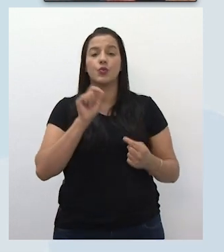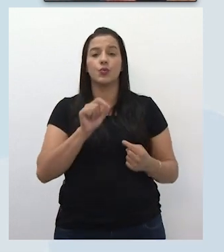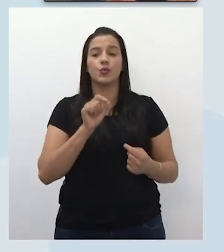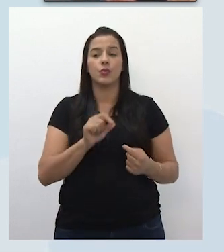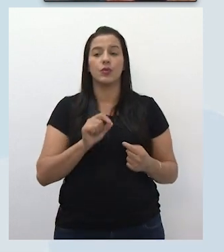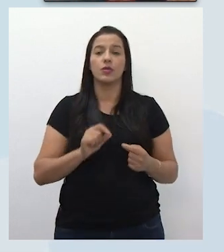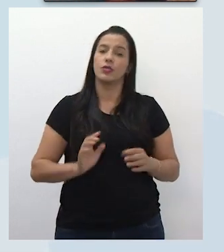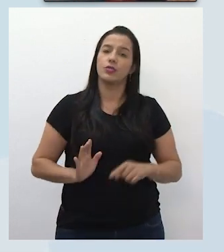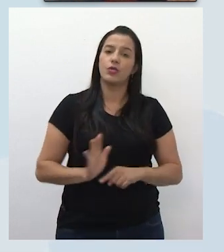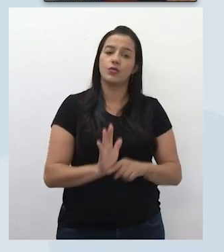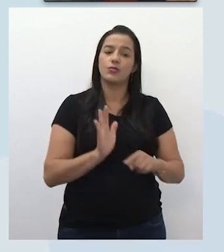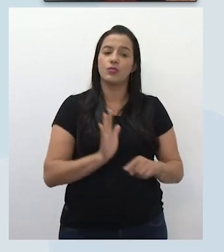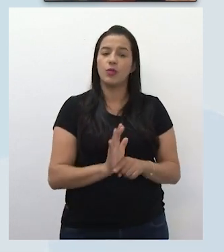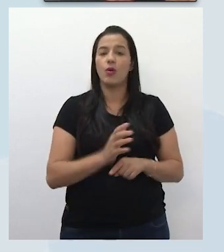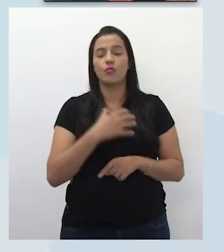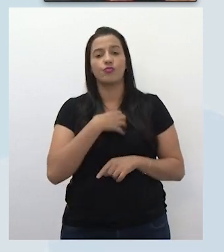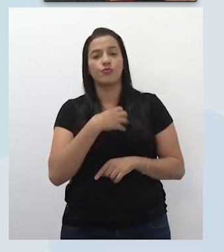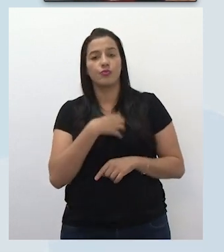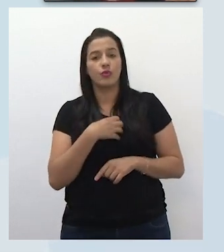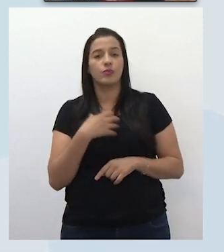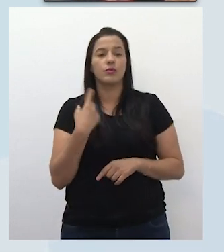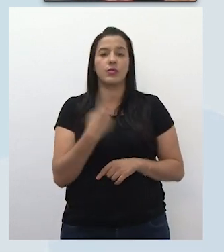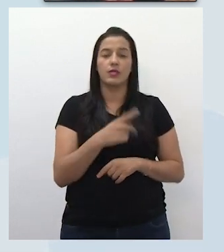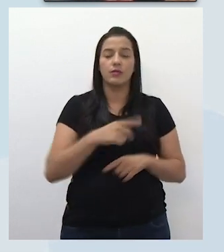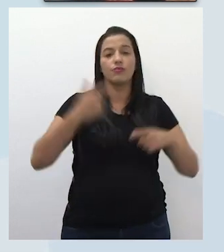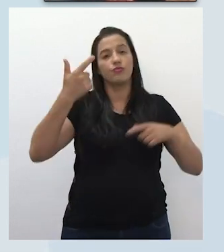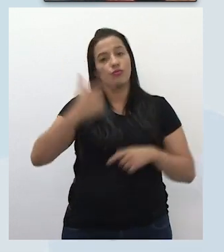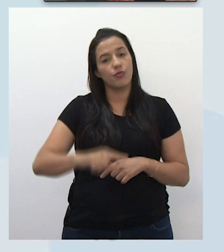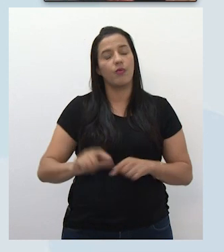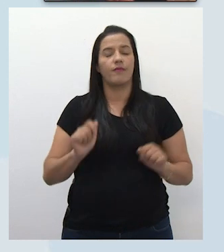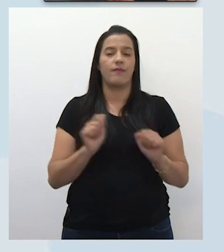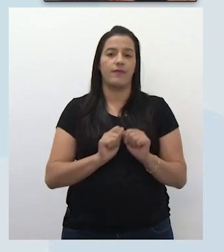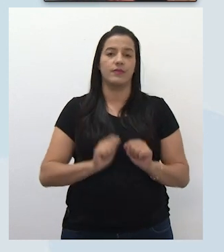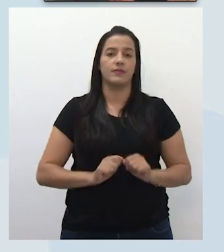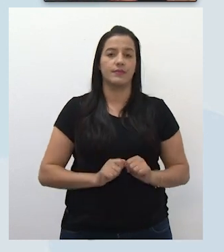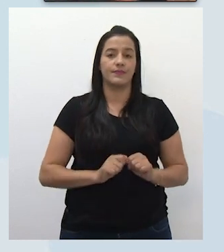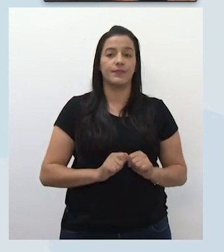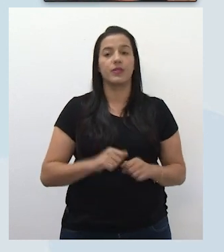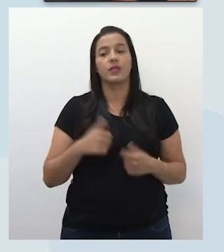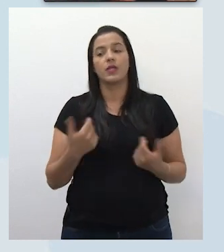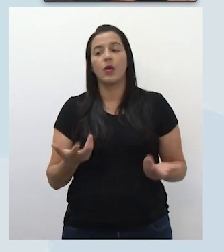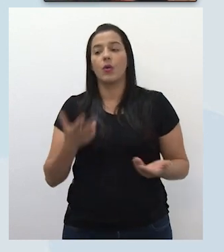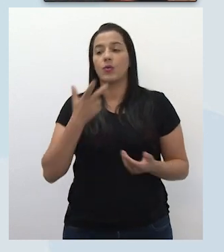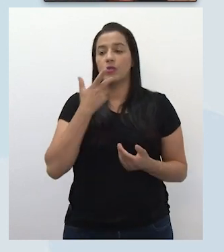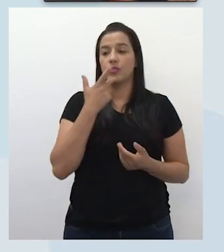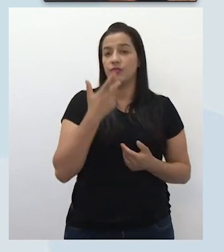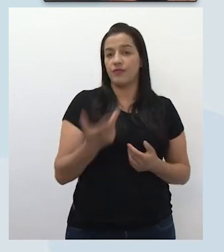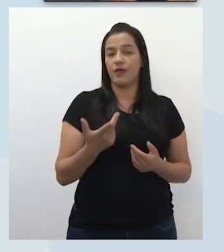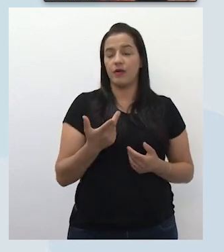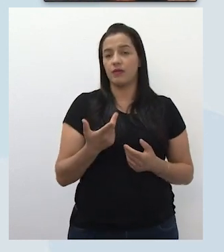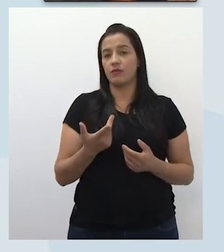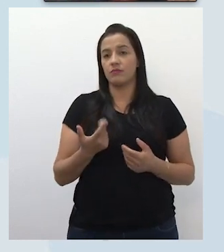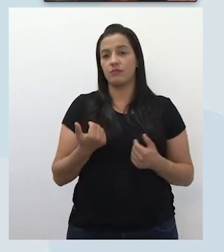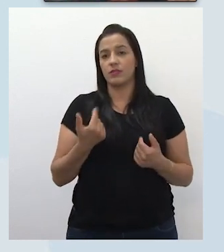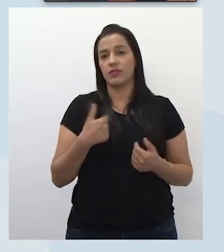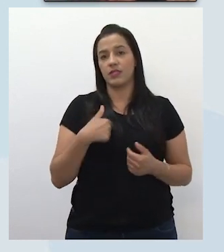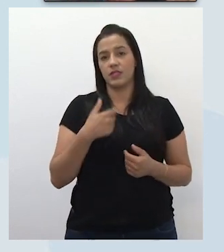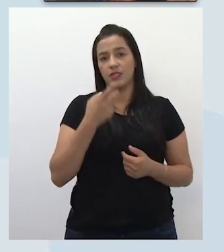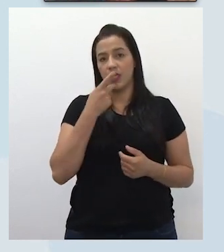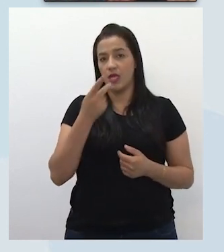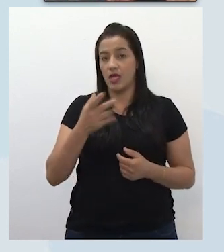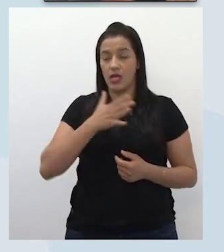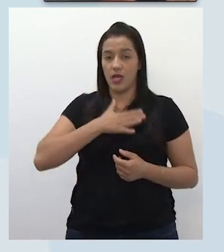um comportamento que a gente deseja que se repita. Então, quando alguém realiza algo que agrada,